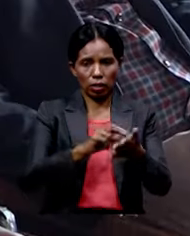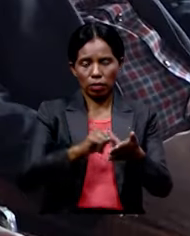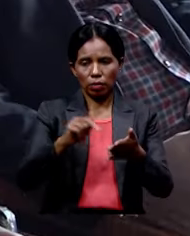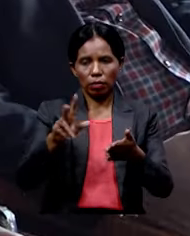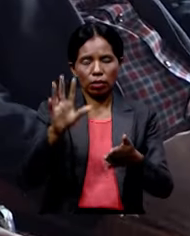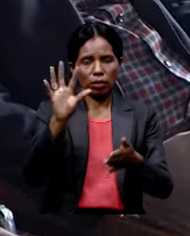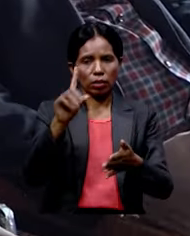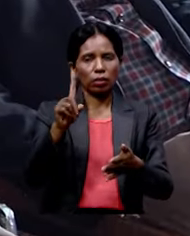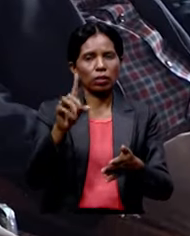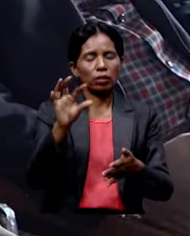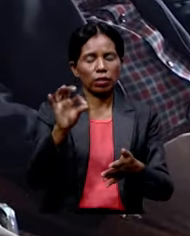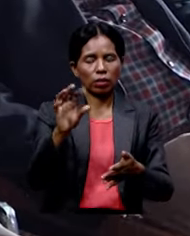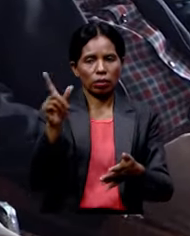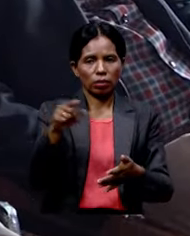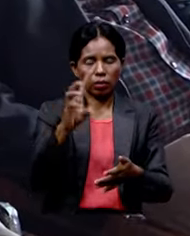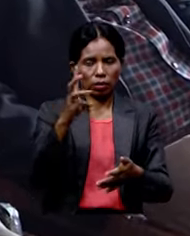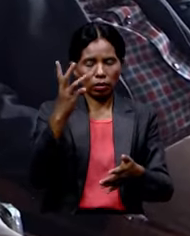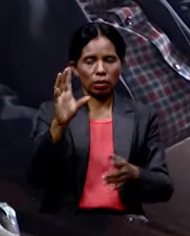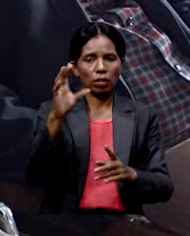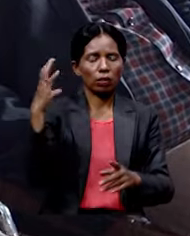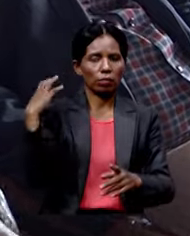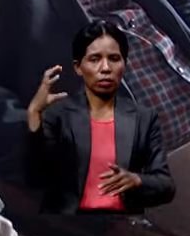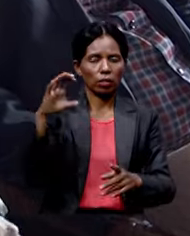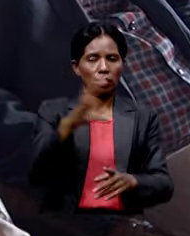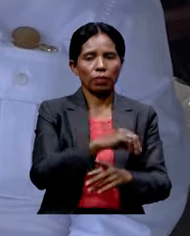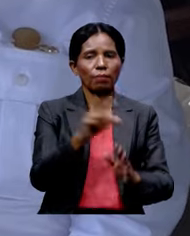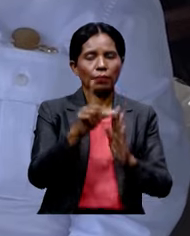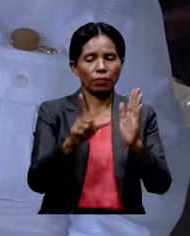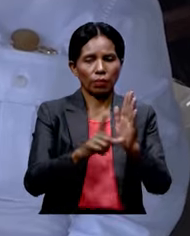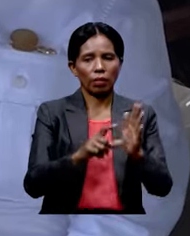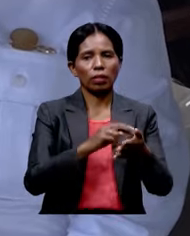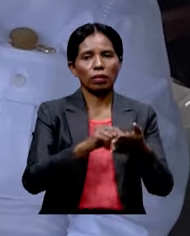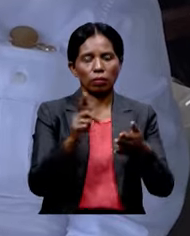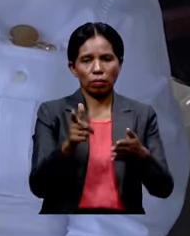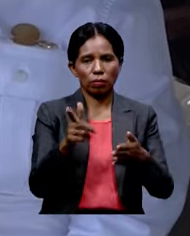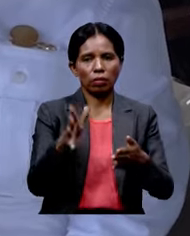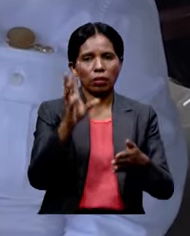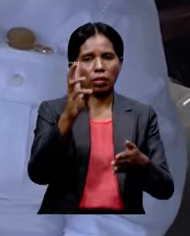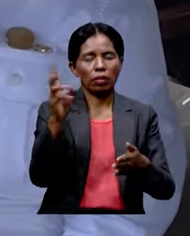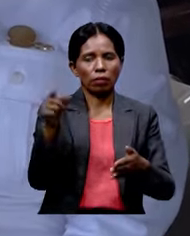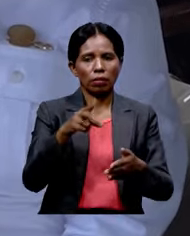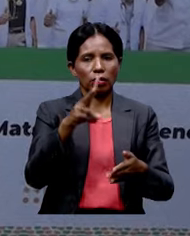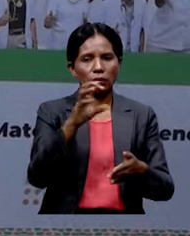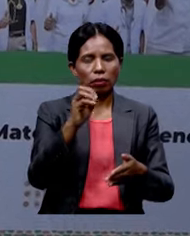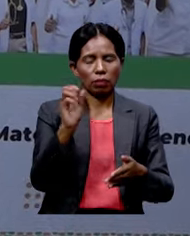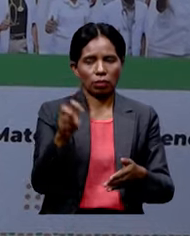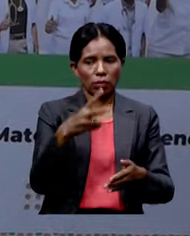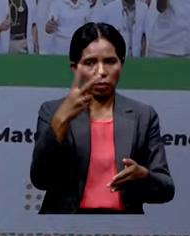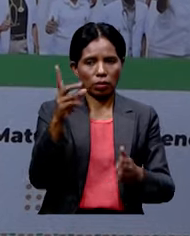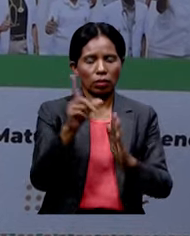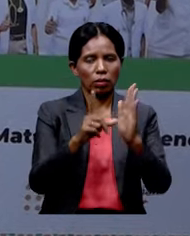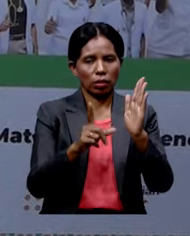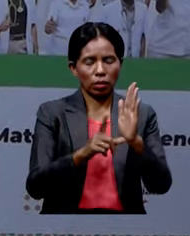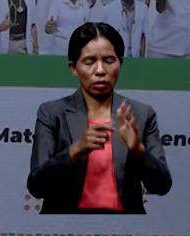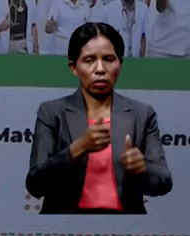Sanlu Resinen, competência Cefisuku, Decreto-Lei número Runulu Resinen para Rihun Rua Sanlu Resin Rua, Lei